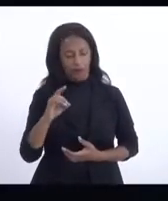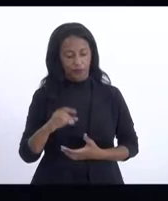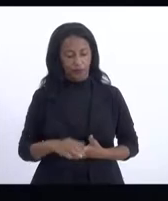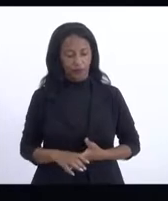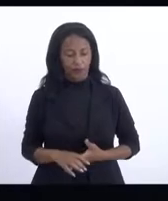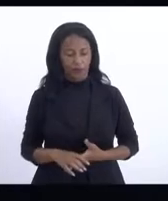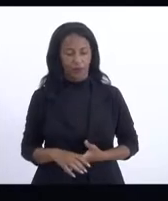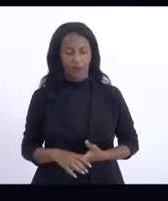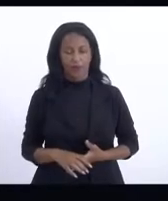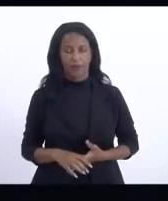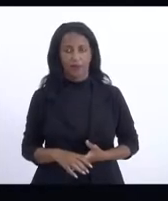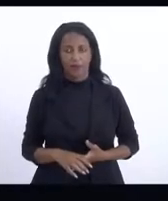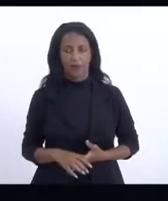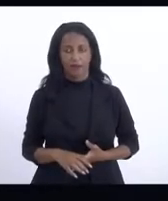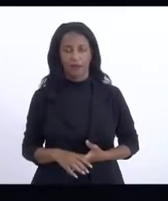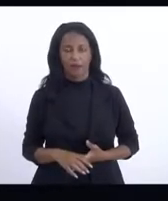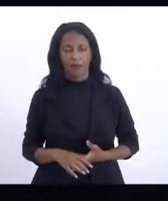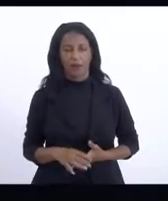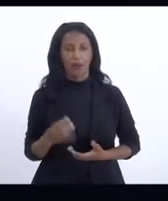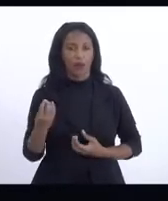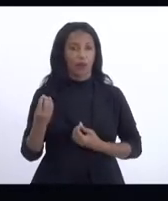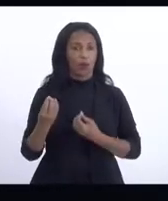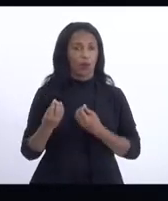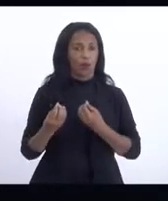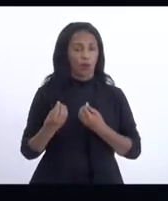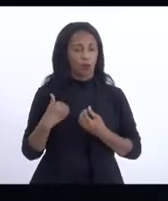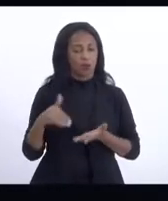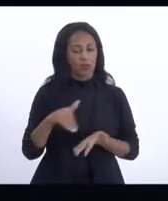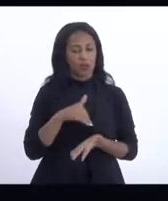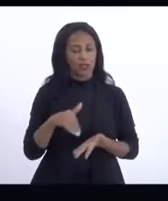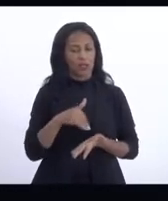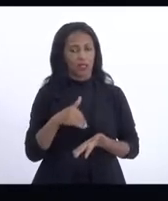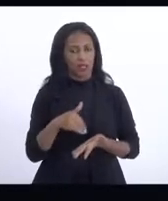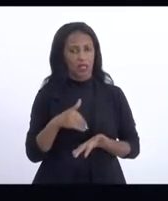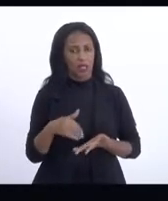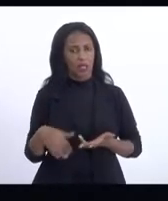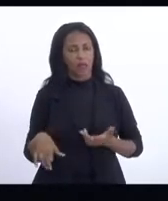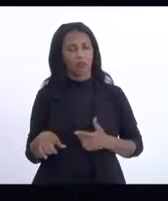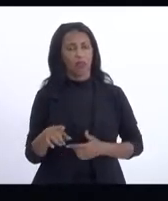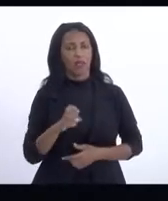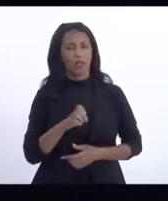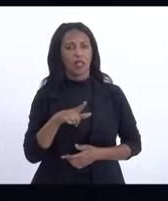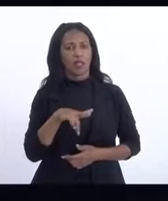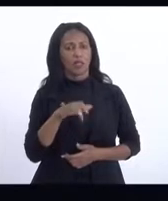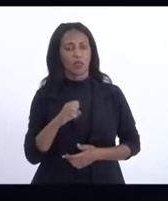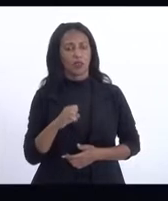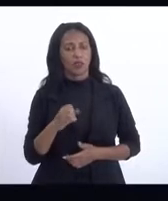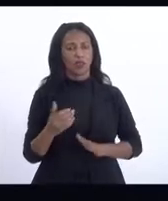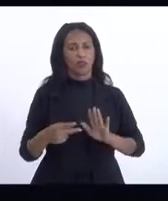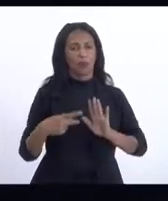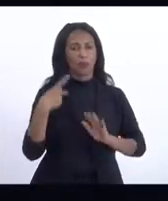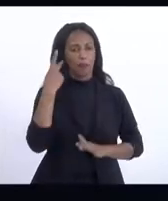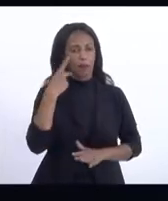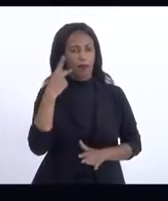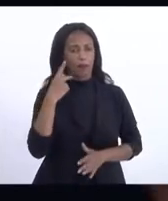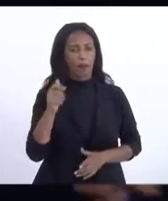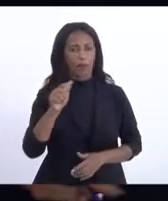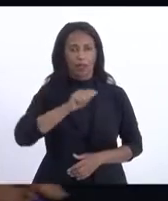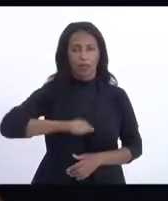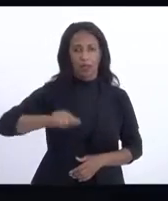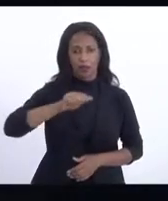Bom, como secretário executivo da Frente Parlamentar dos Consórcios Públicos e